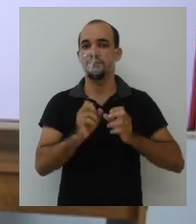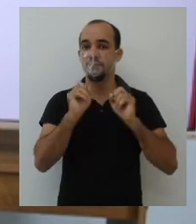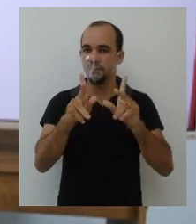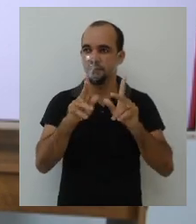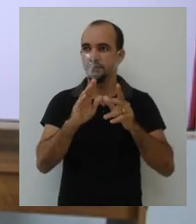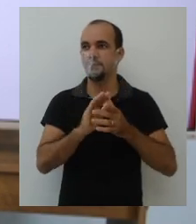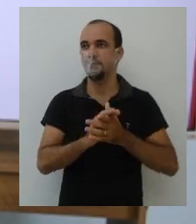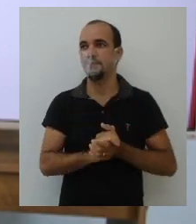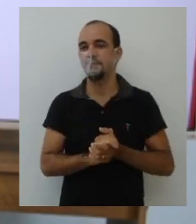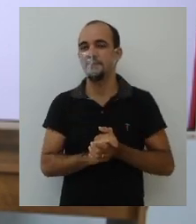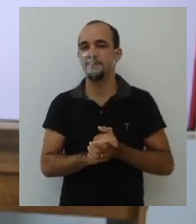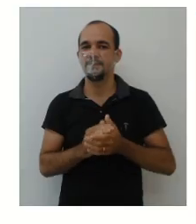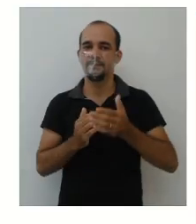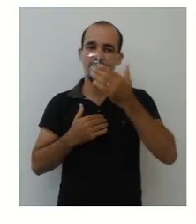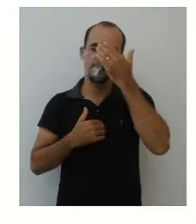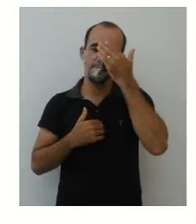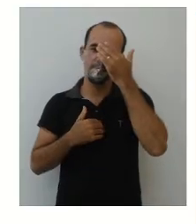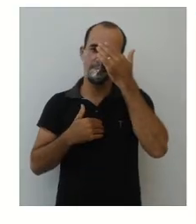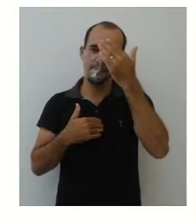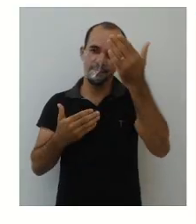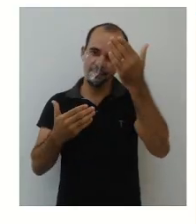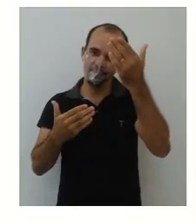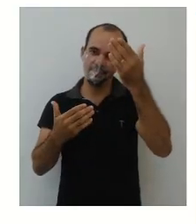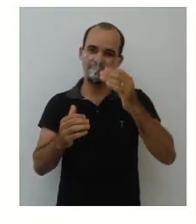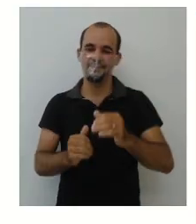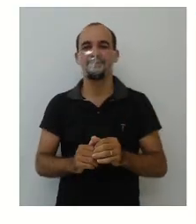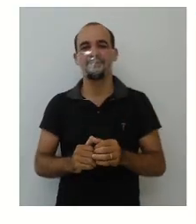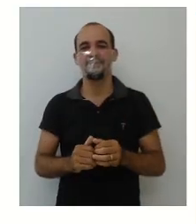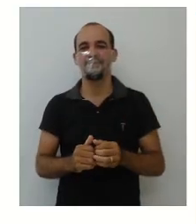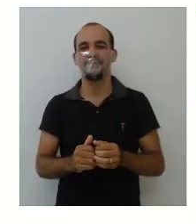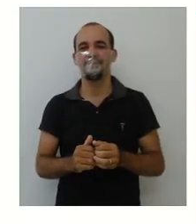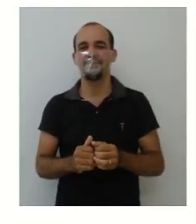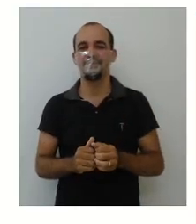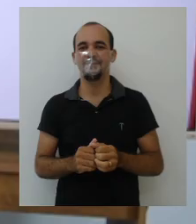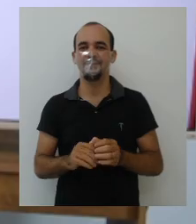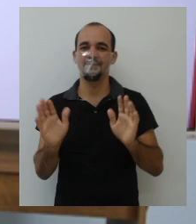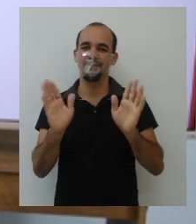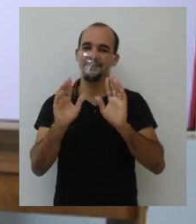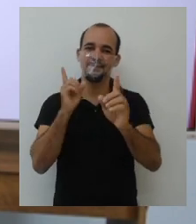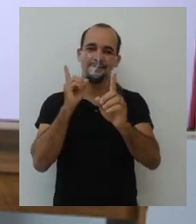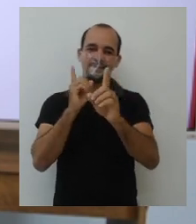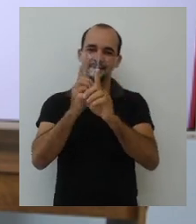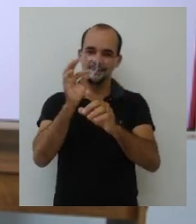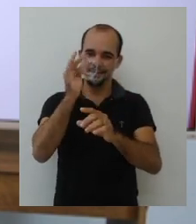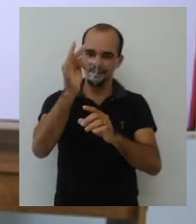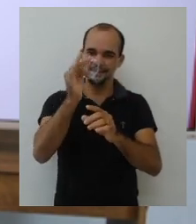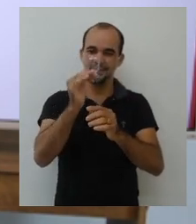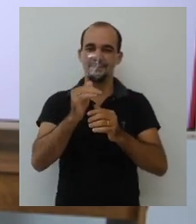Agradeço imensamente, muito obrigada, a gente se vê na próxima.